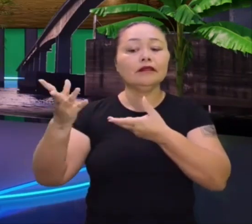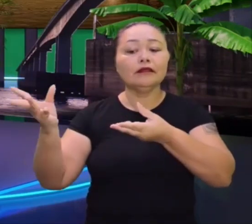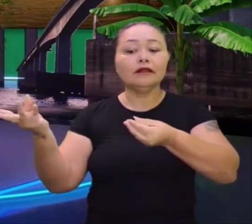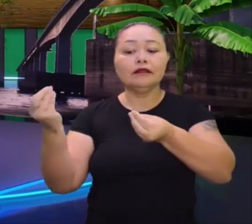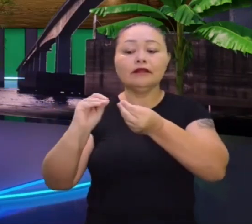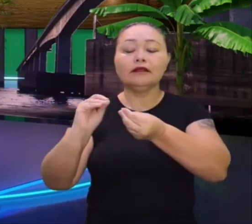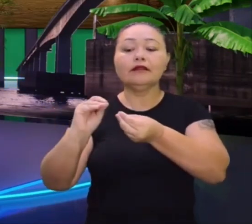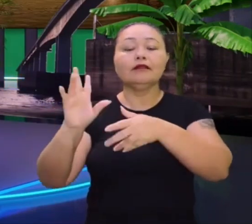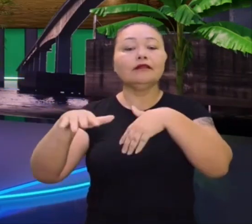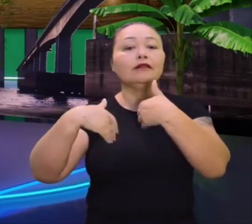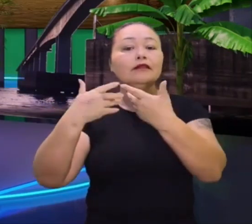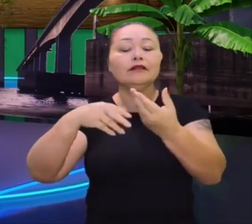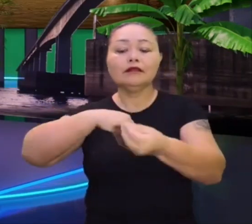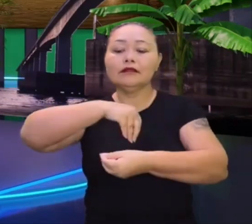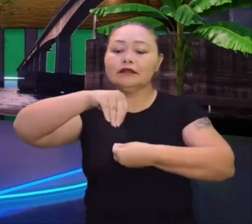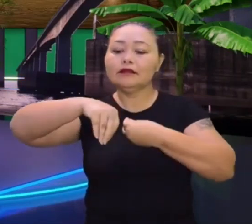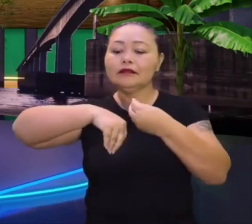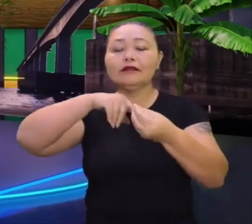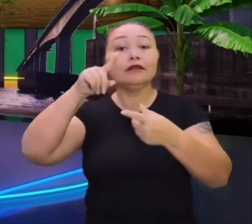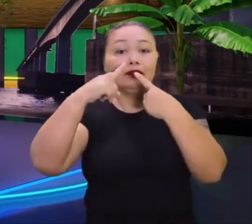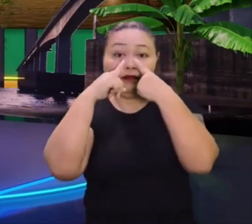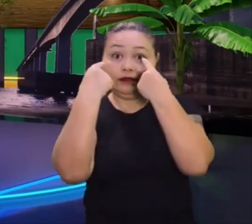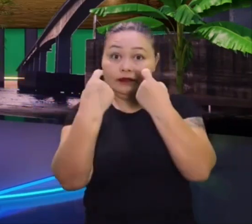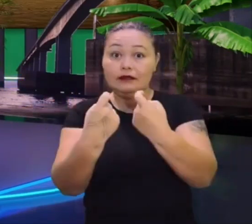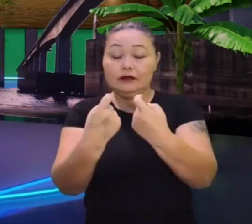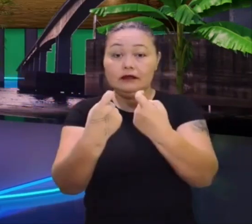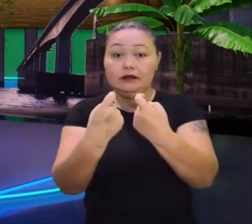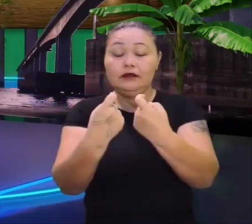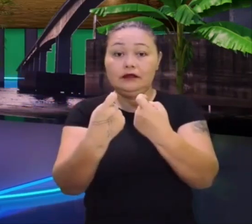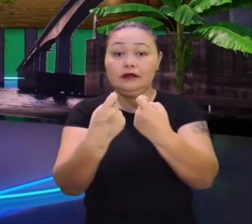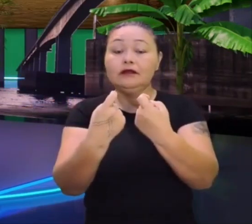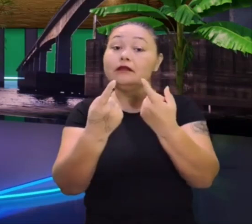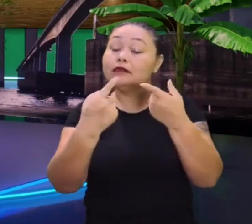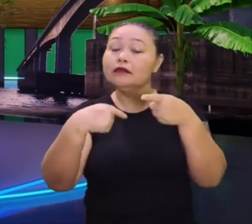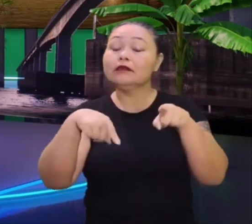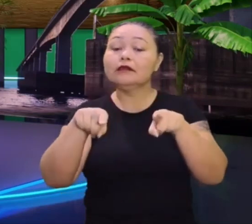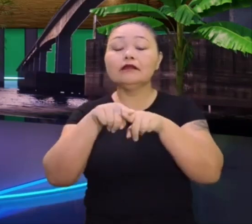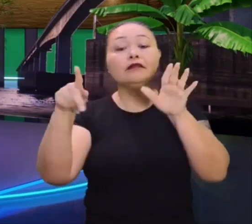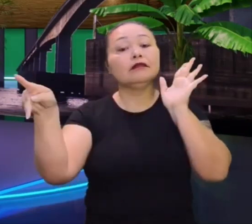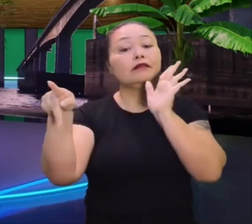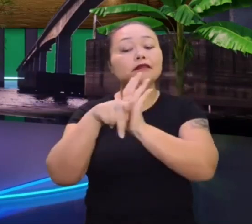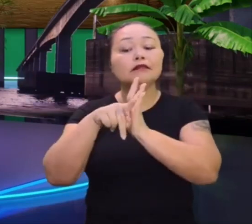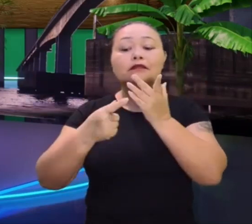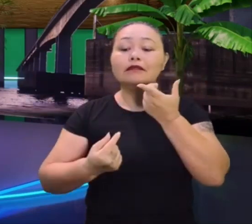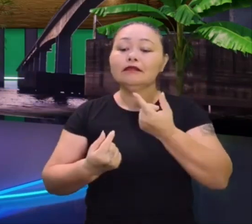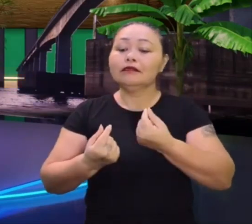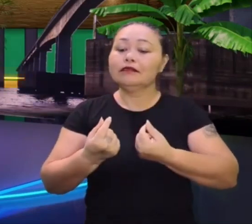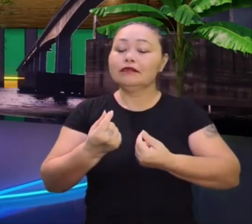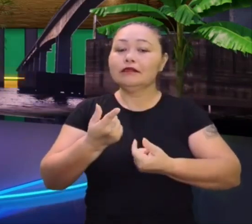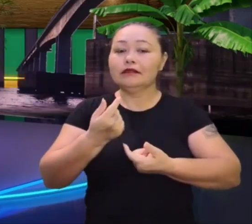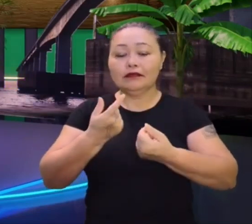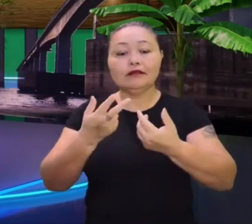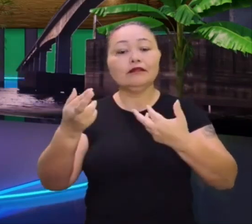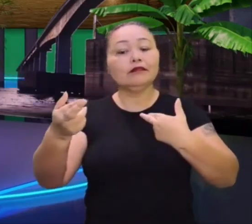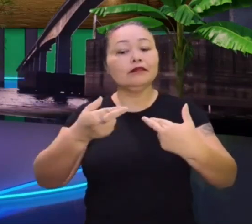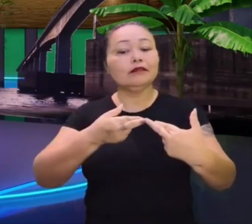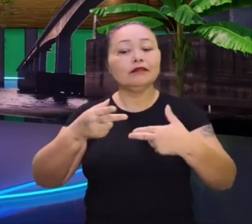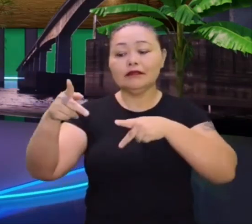a complexidade que envolve isso é muito interessante. E, inclusive, a própria economia está relacionada a isso,